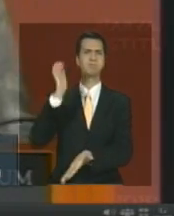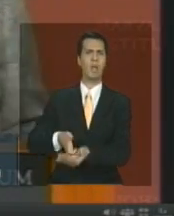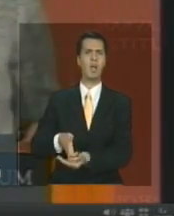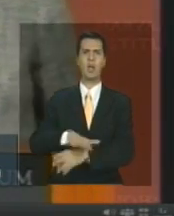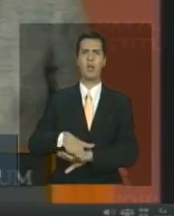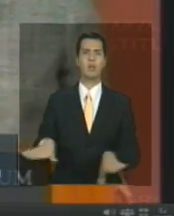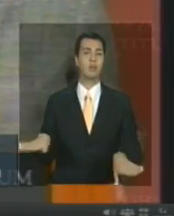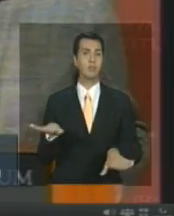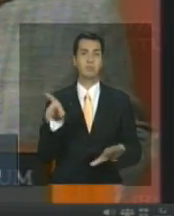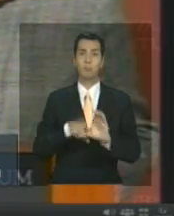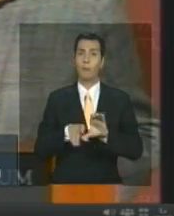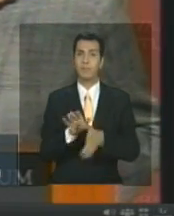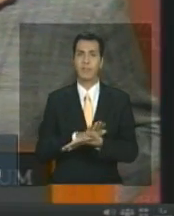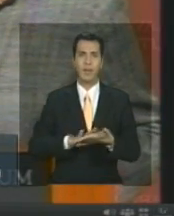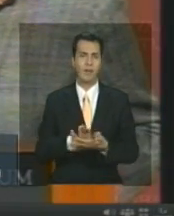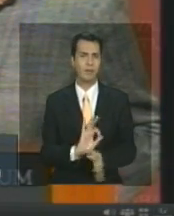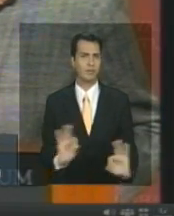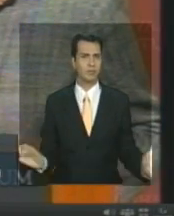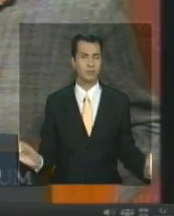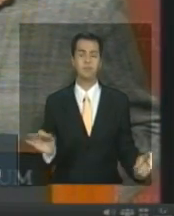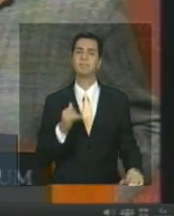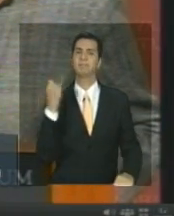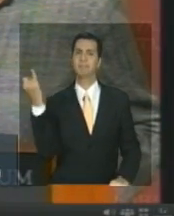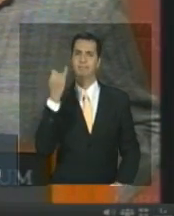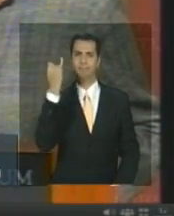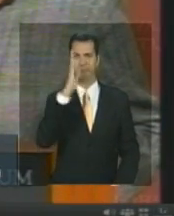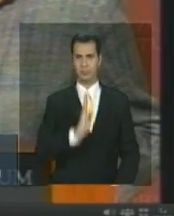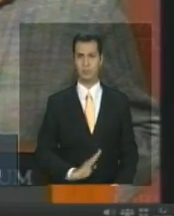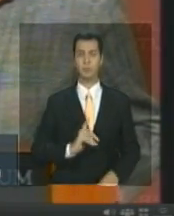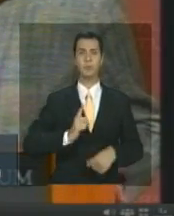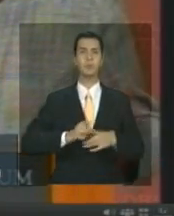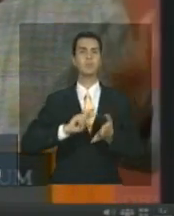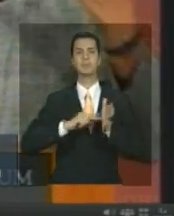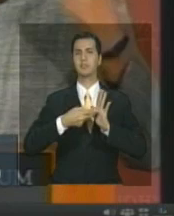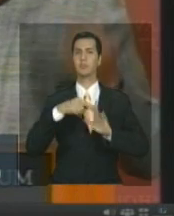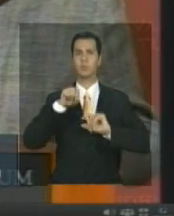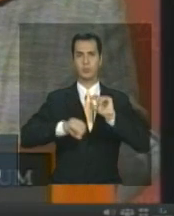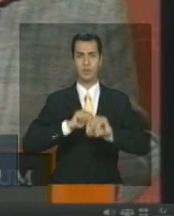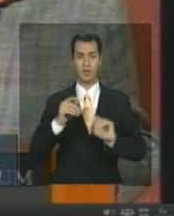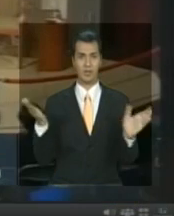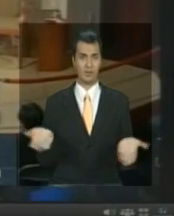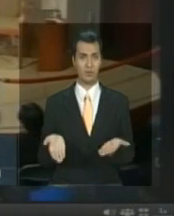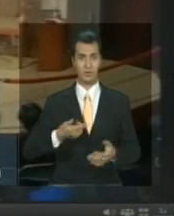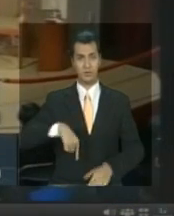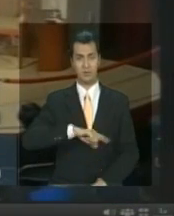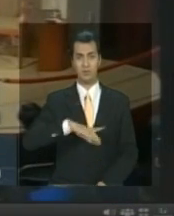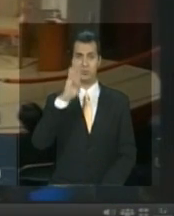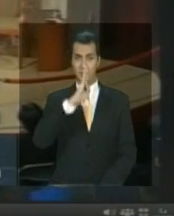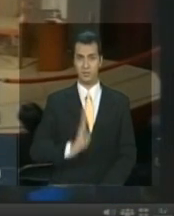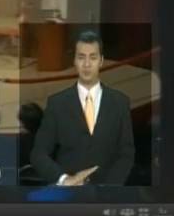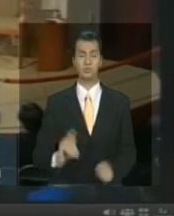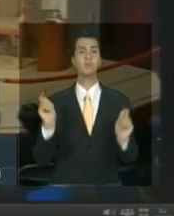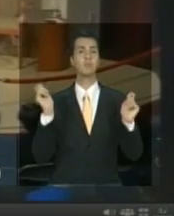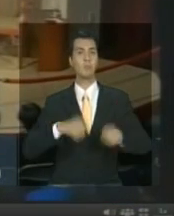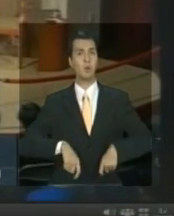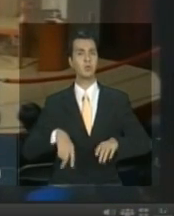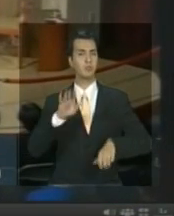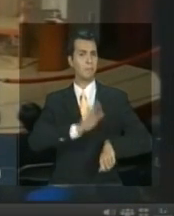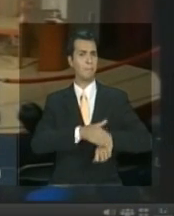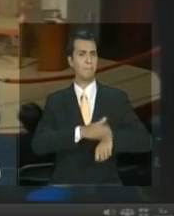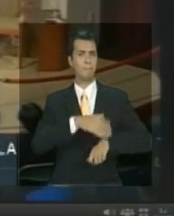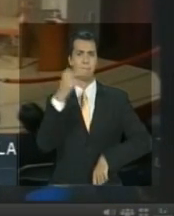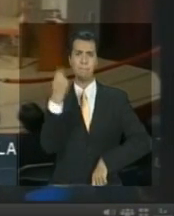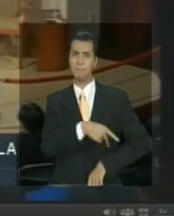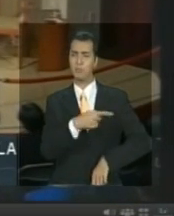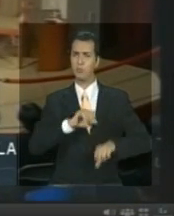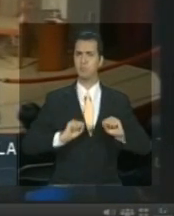porque isto significou que nós pudéssemos assumir nas nossas próprias mãos toda